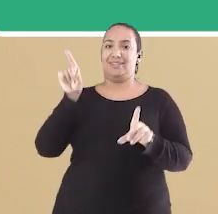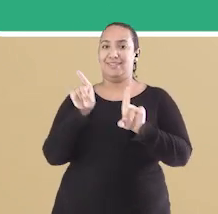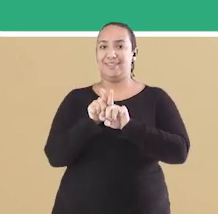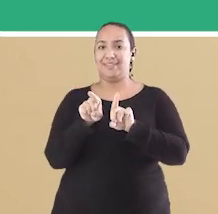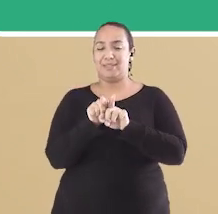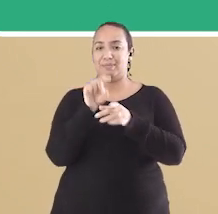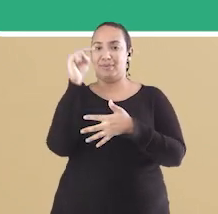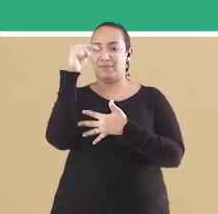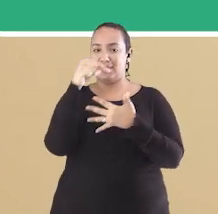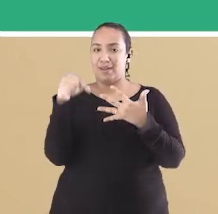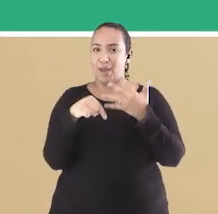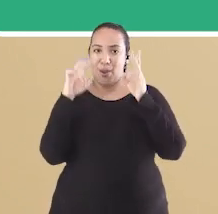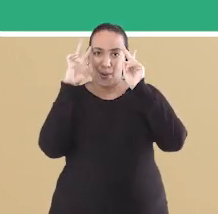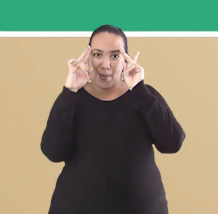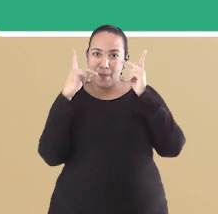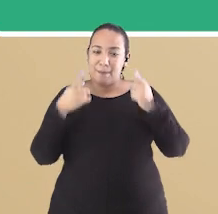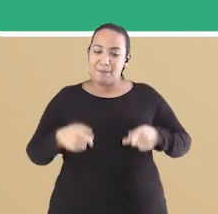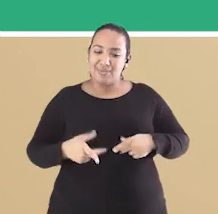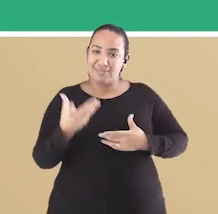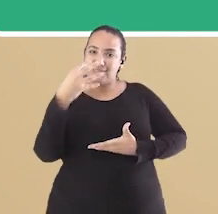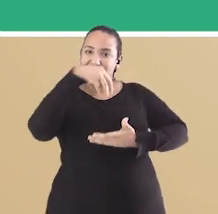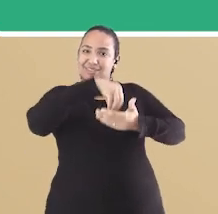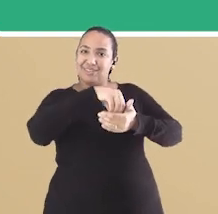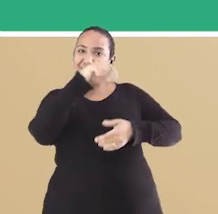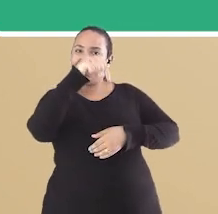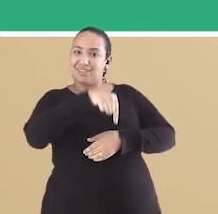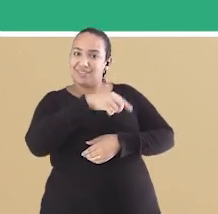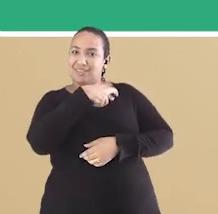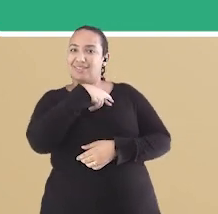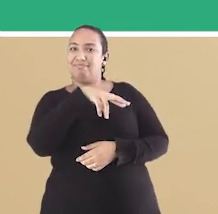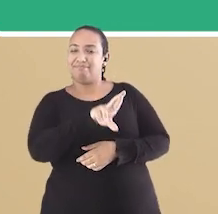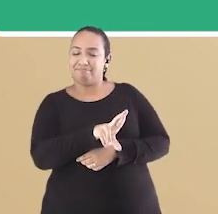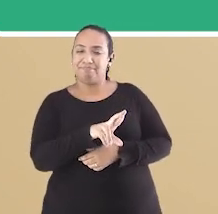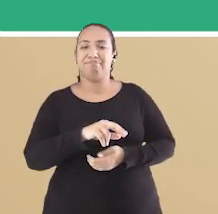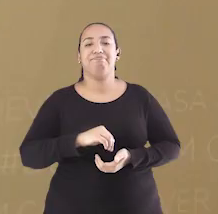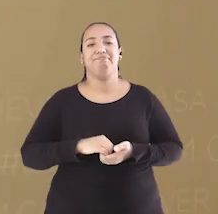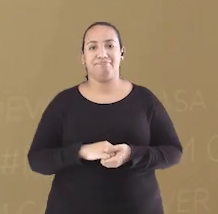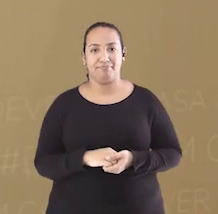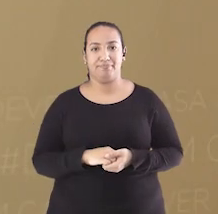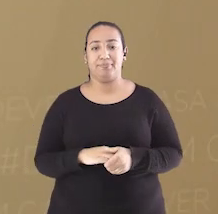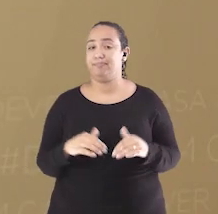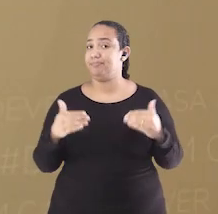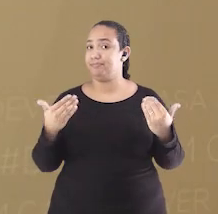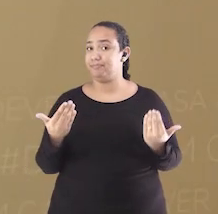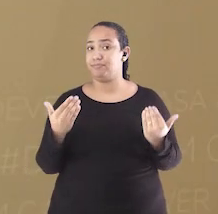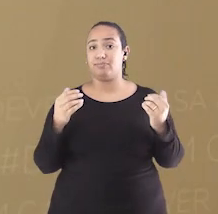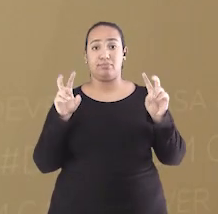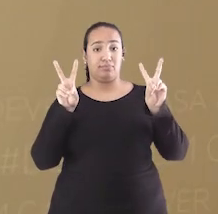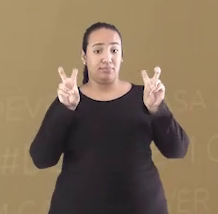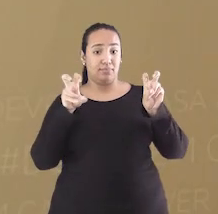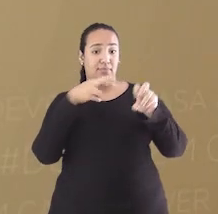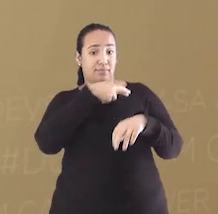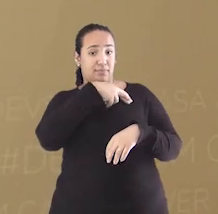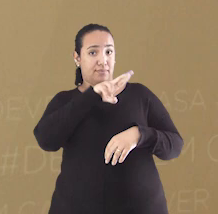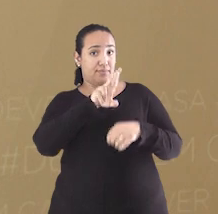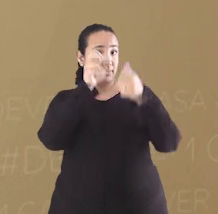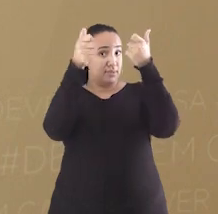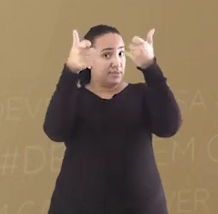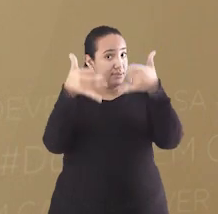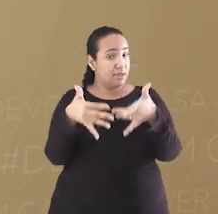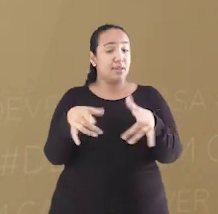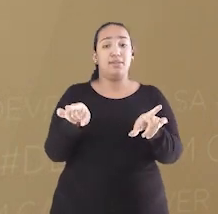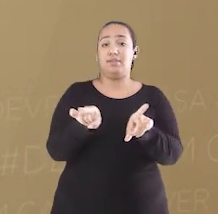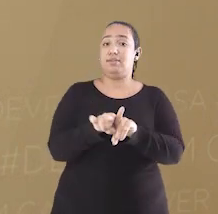humanos que estão aí imbricados, relacionados na existência humana. Falar de religião é falar também